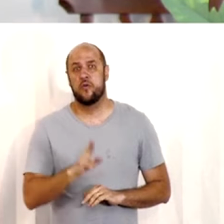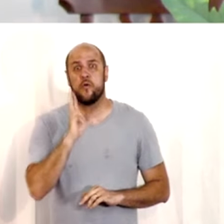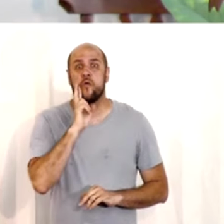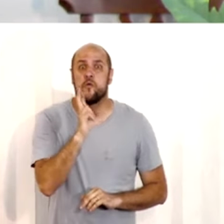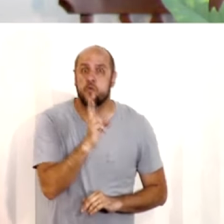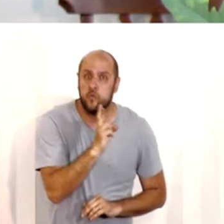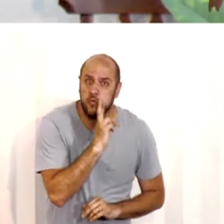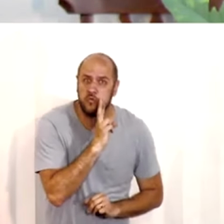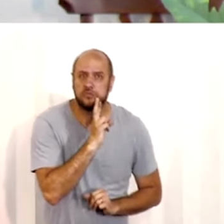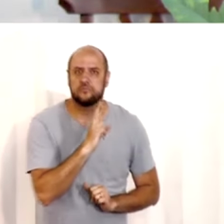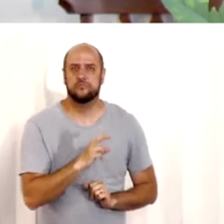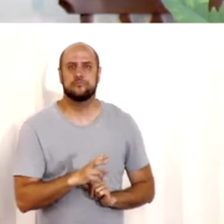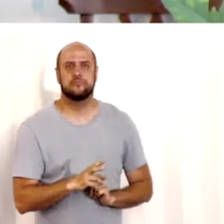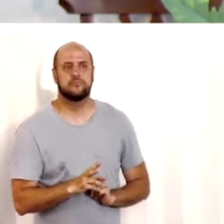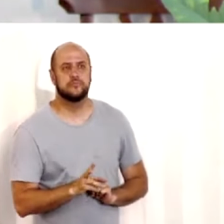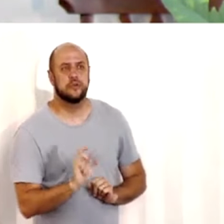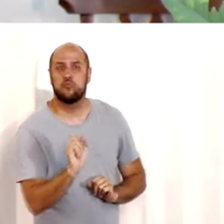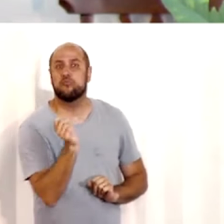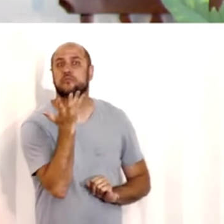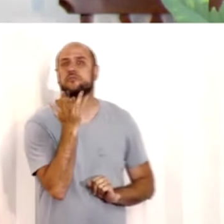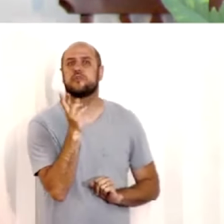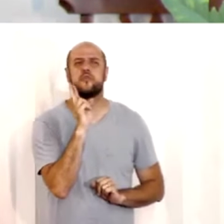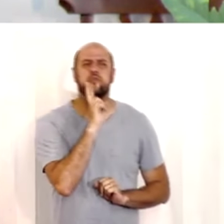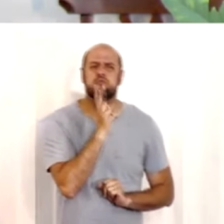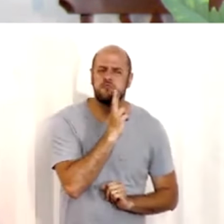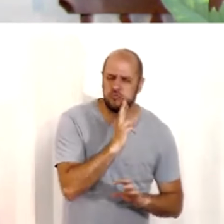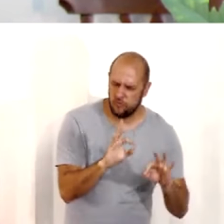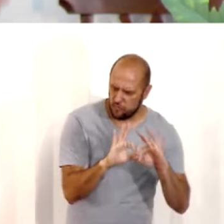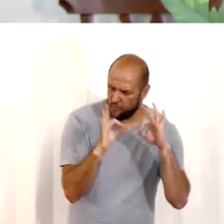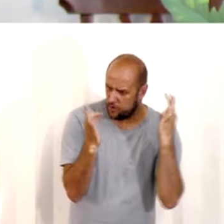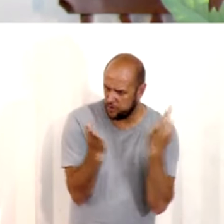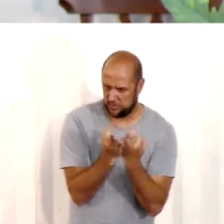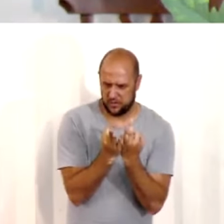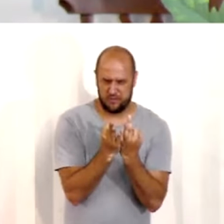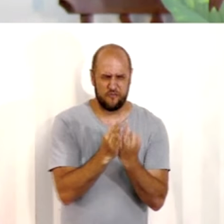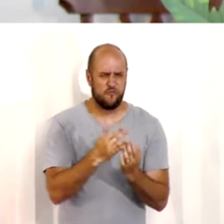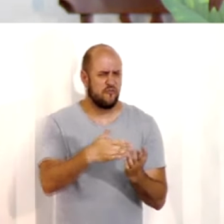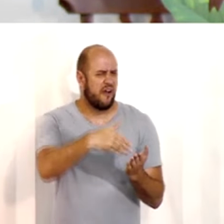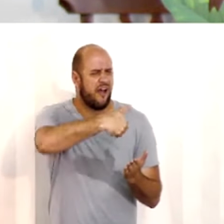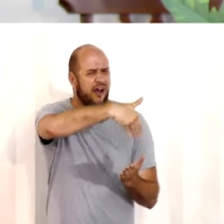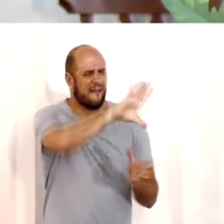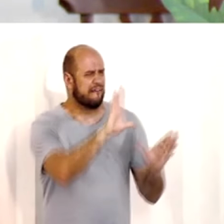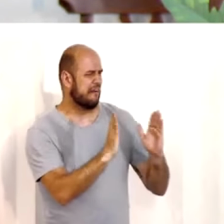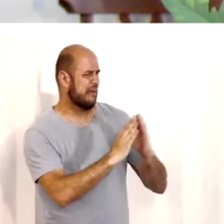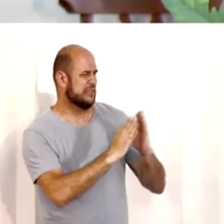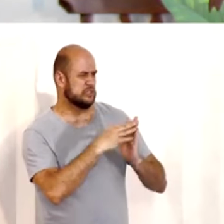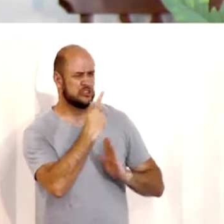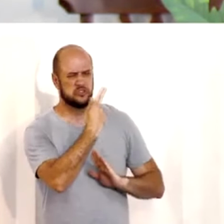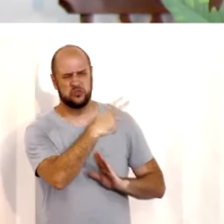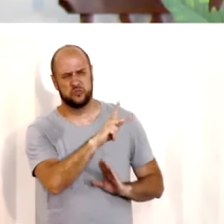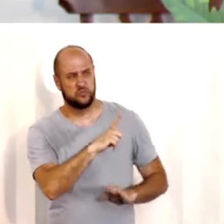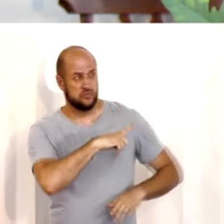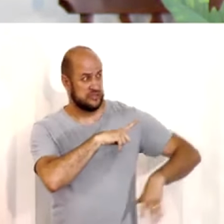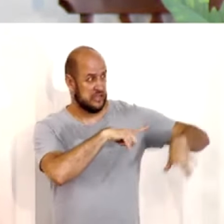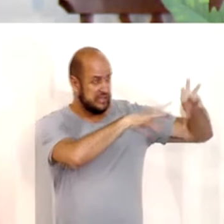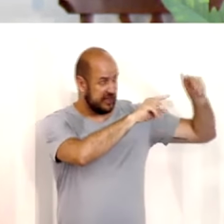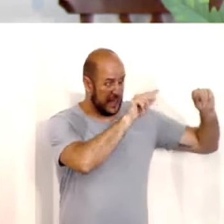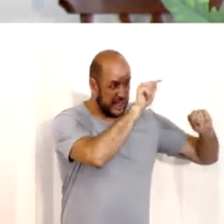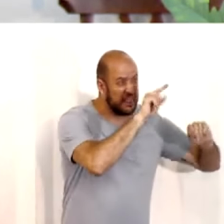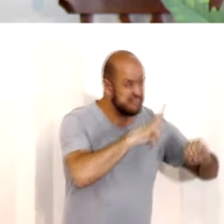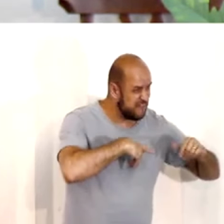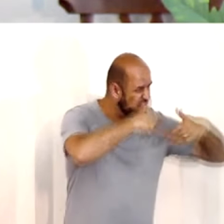Ruth, você tem família, vai para a sua terra, vai para a sua terra, você tem terra. E ela diz: não